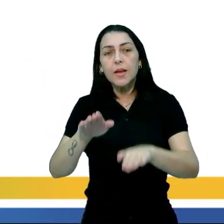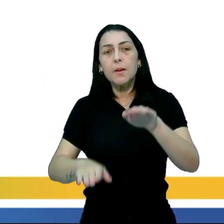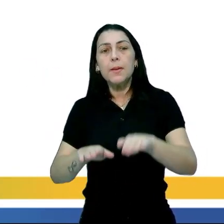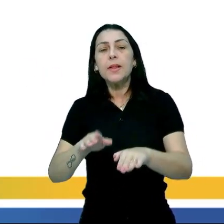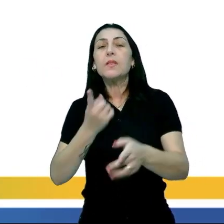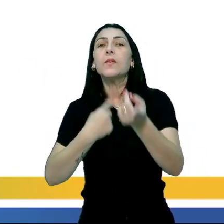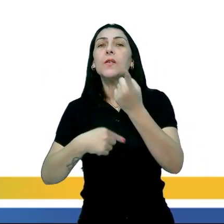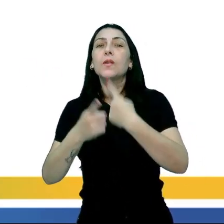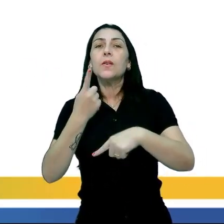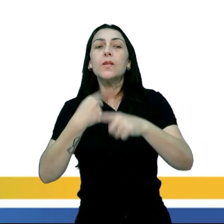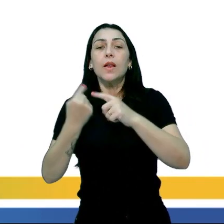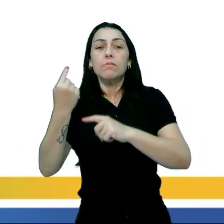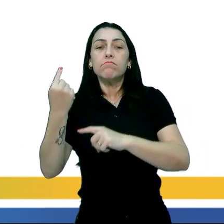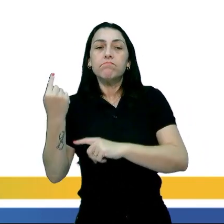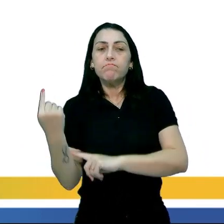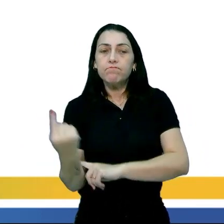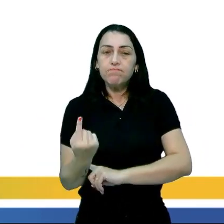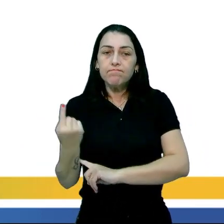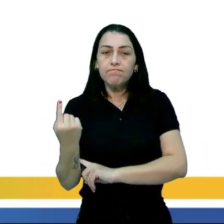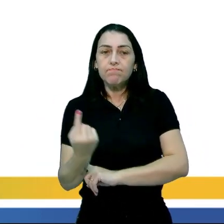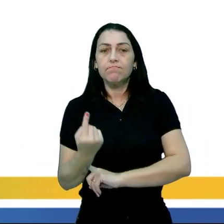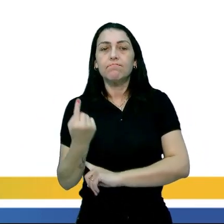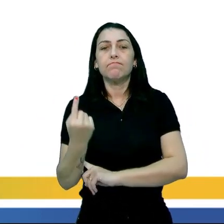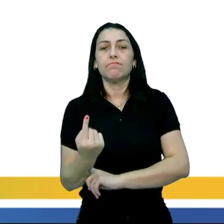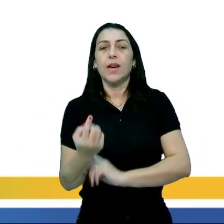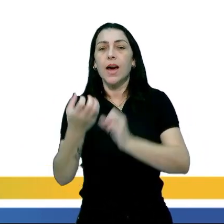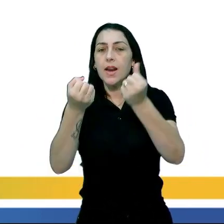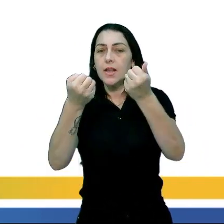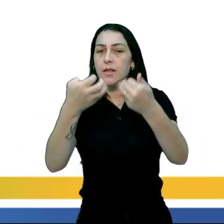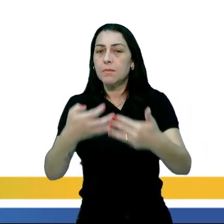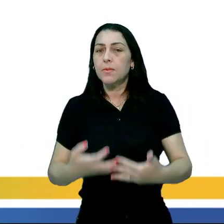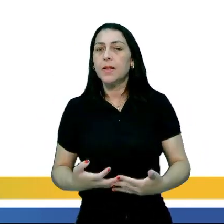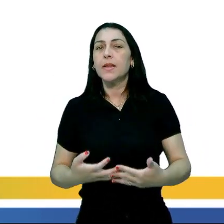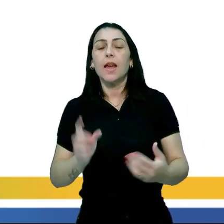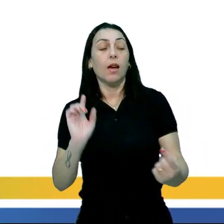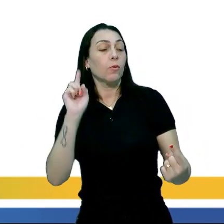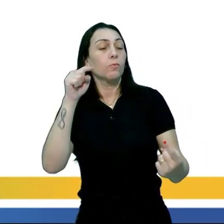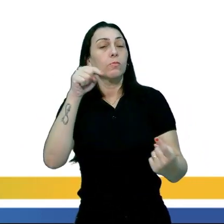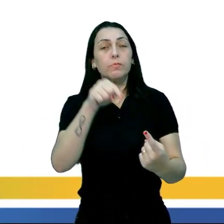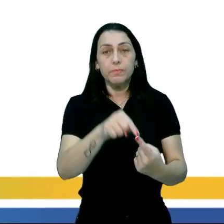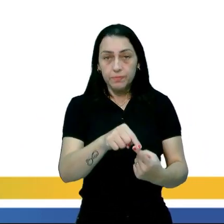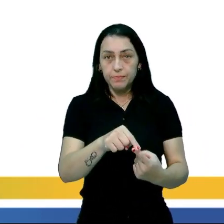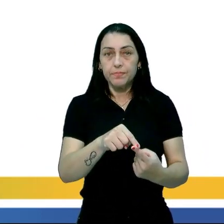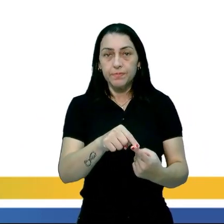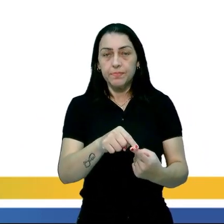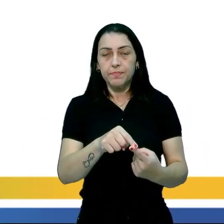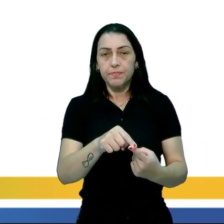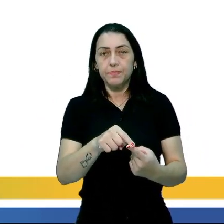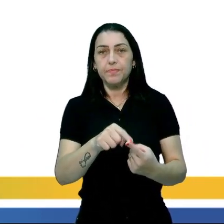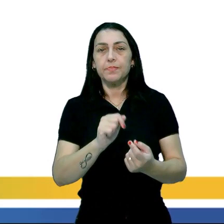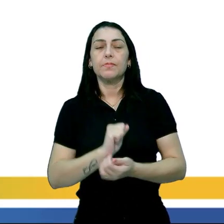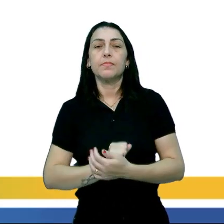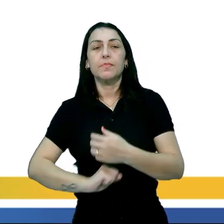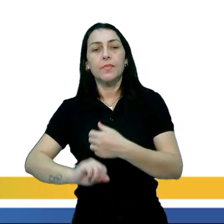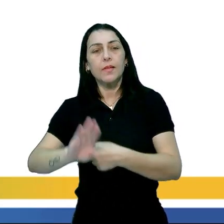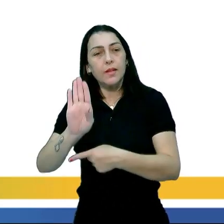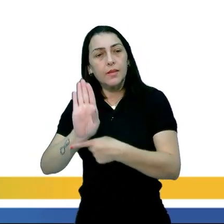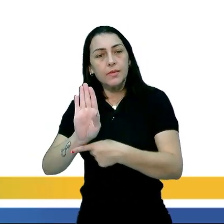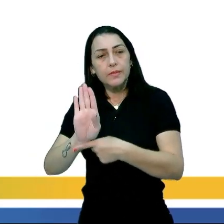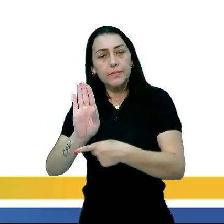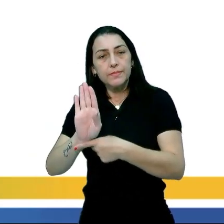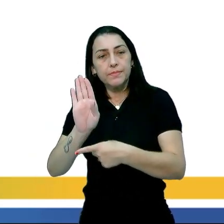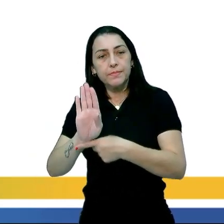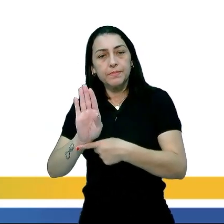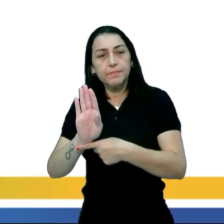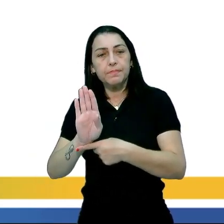volúveis e que variam conforme os anseios individuais, para, assim, definir sua